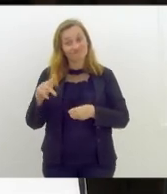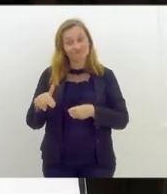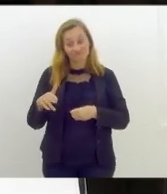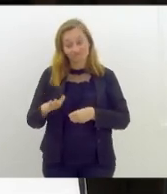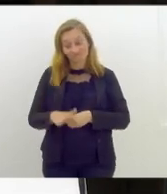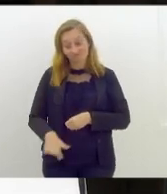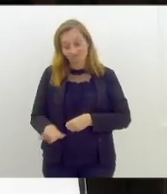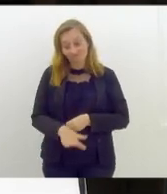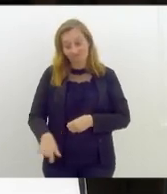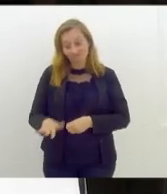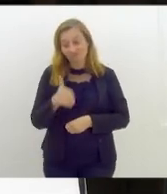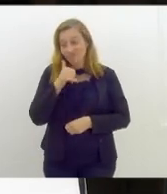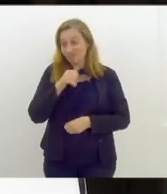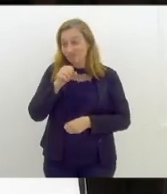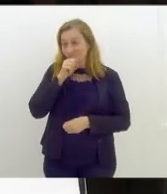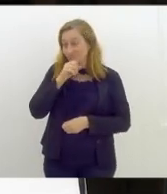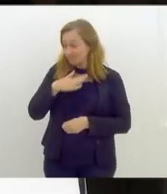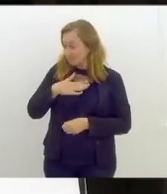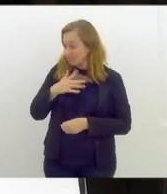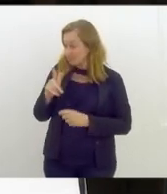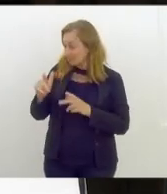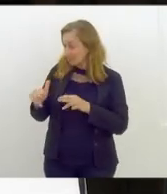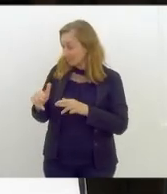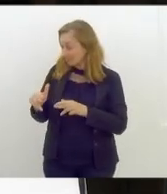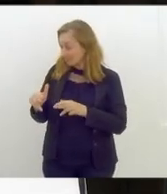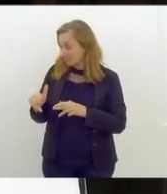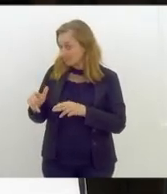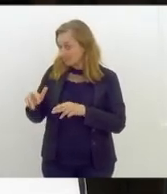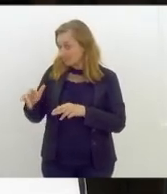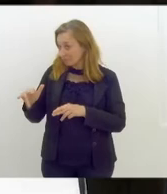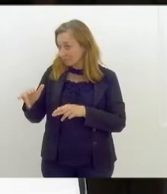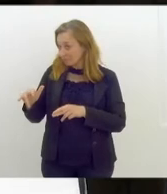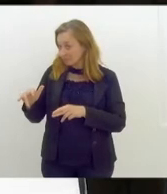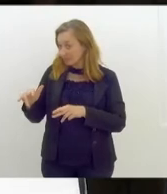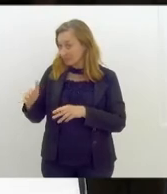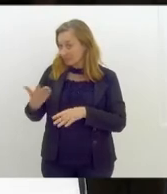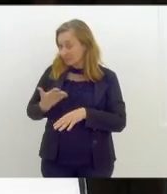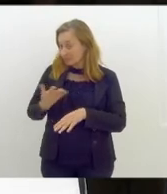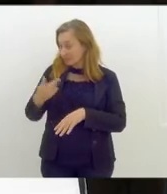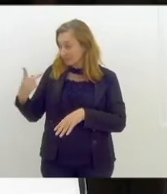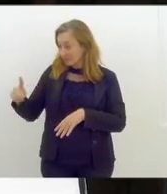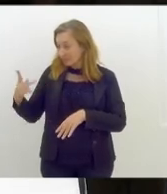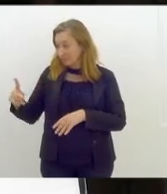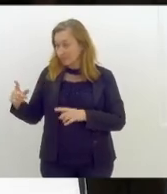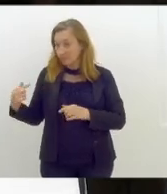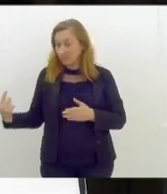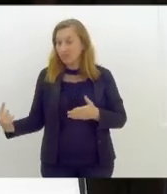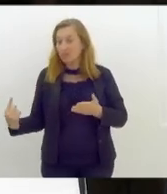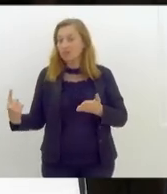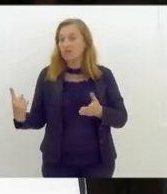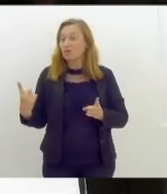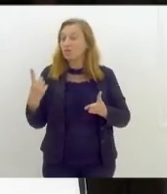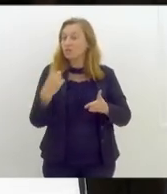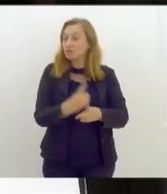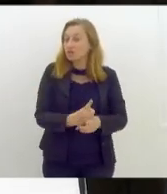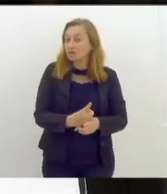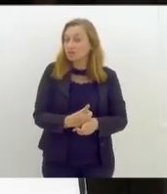nossas mães se conheciam. Nos reencontramos no mesmo concurso da